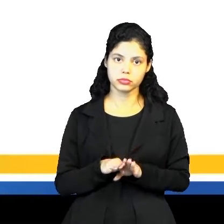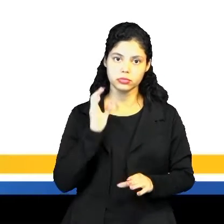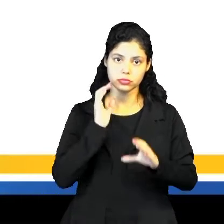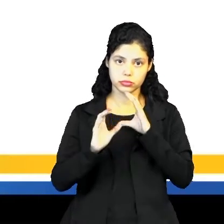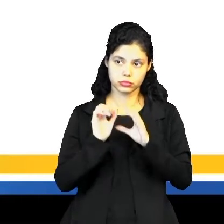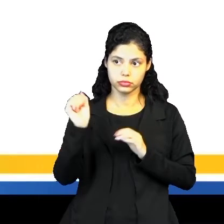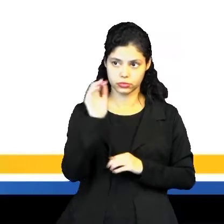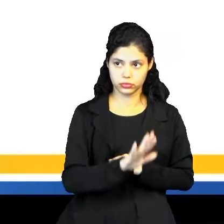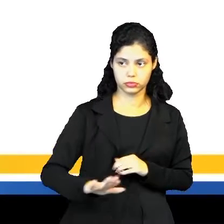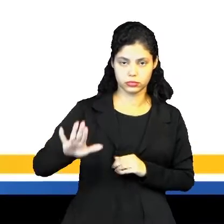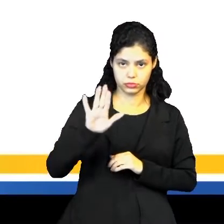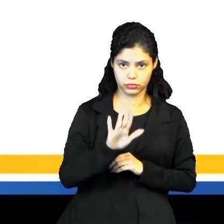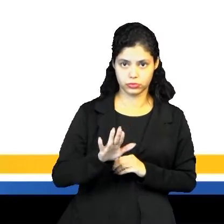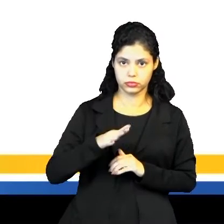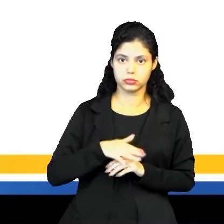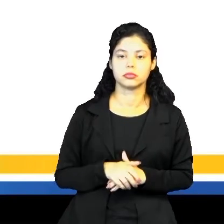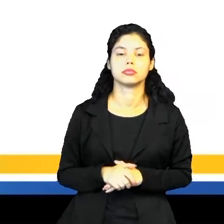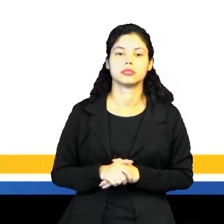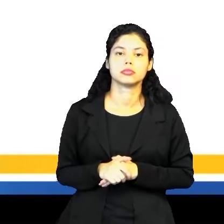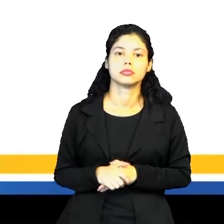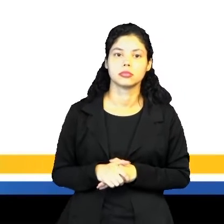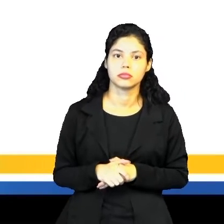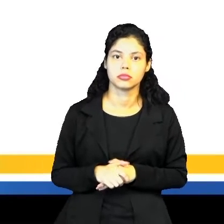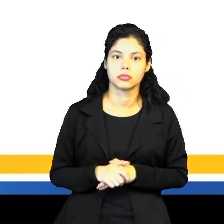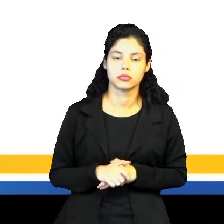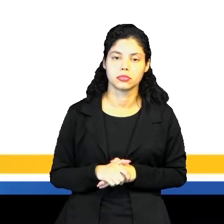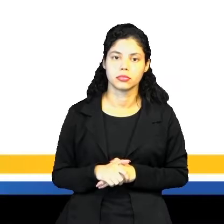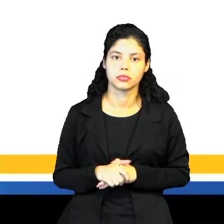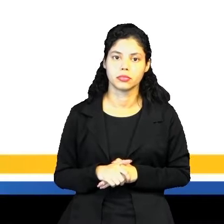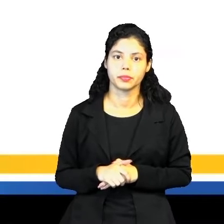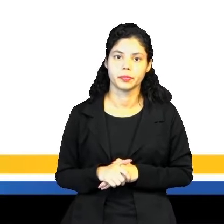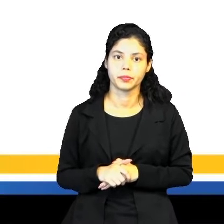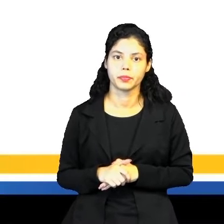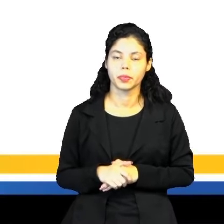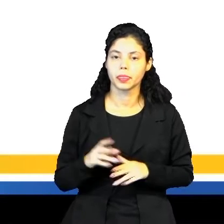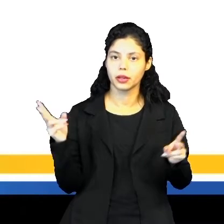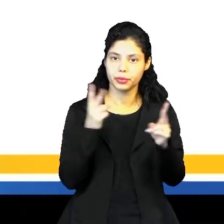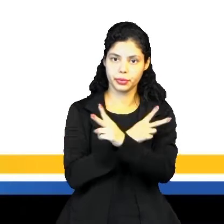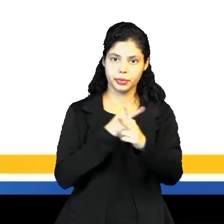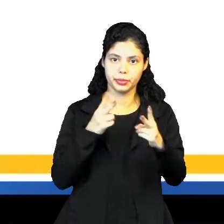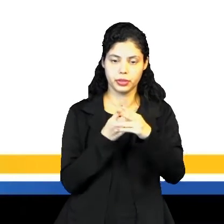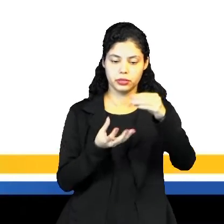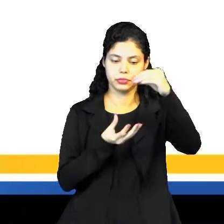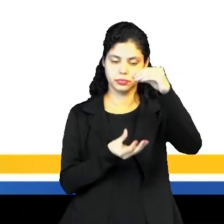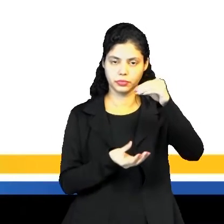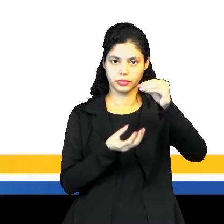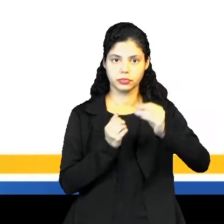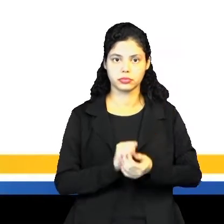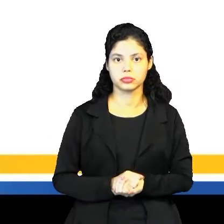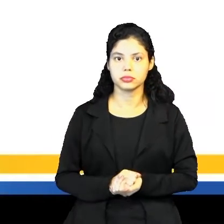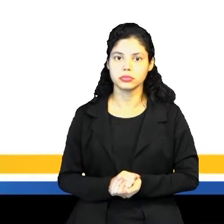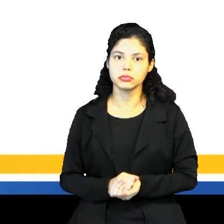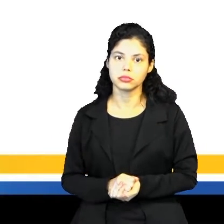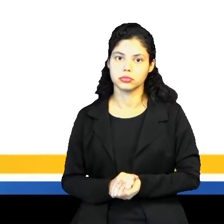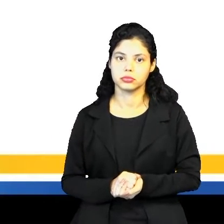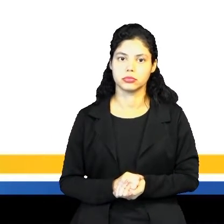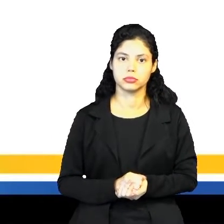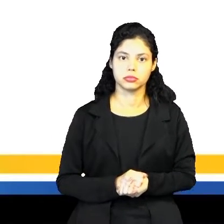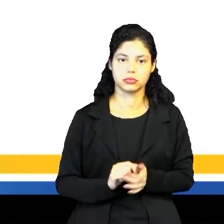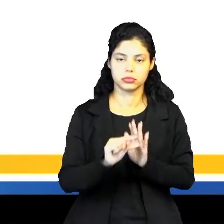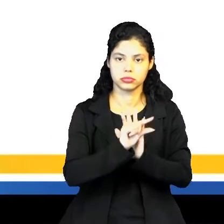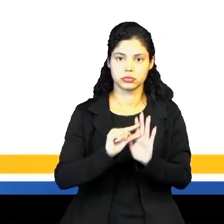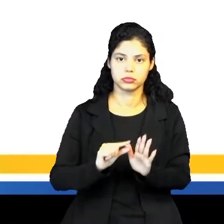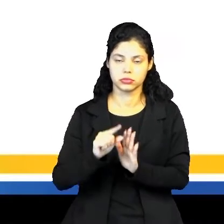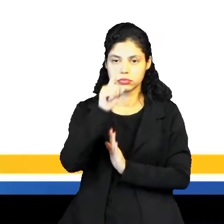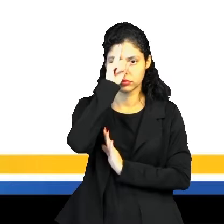Canto general, que é o canto general. Las uvas y el viento, as uvas e o vento. Los versos de capitão, os